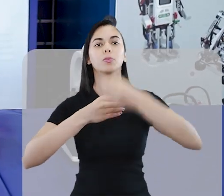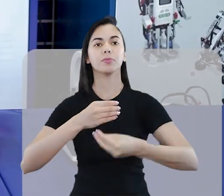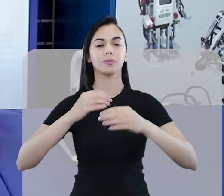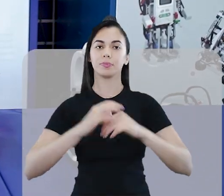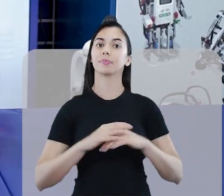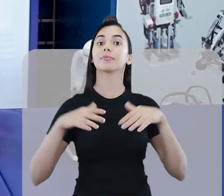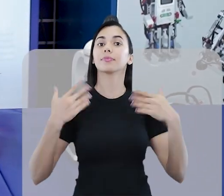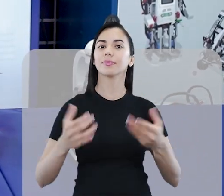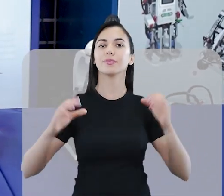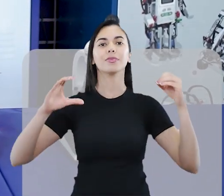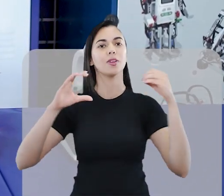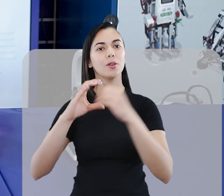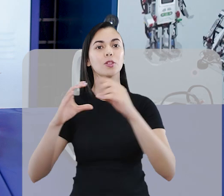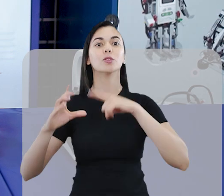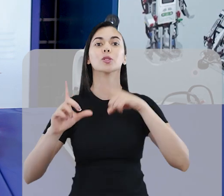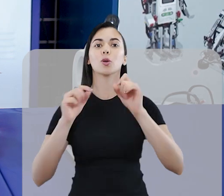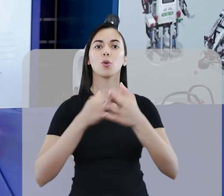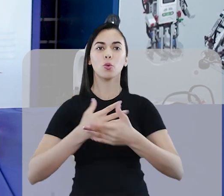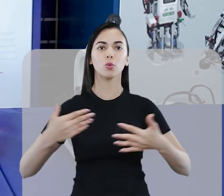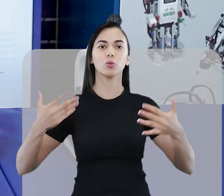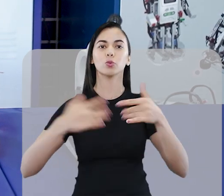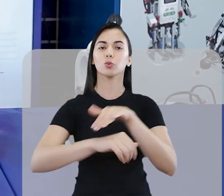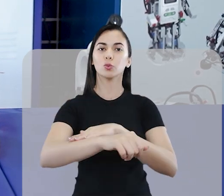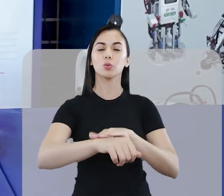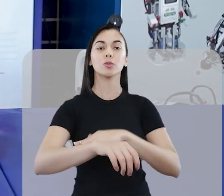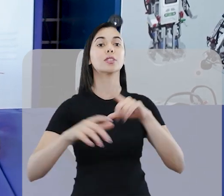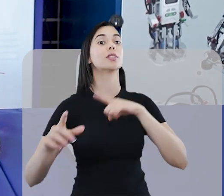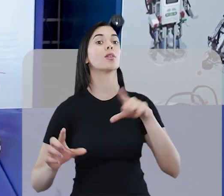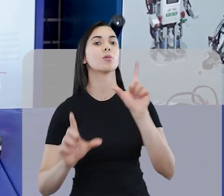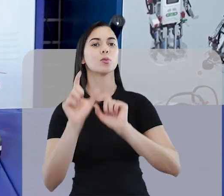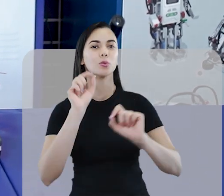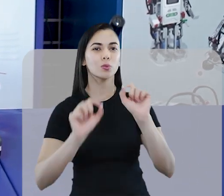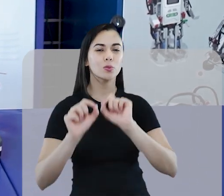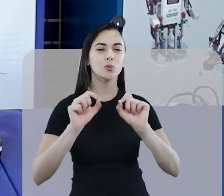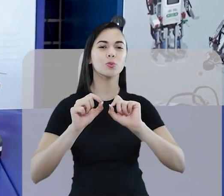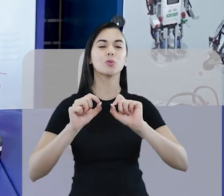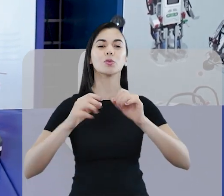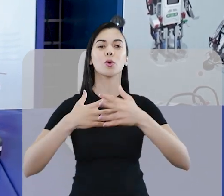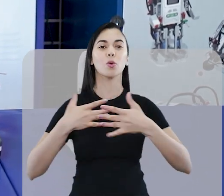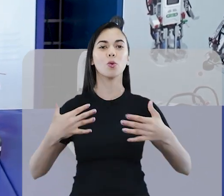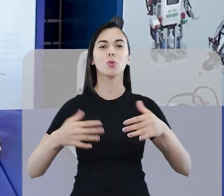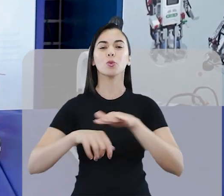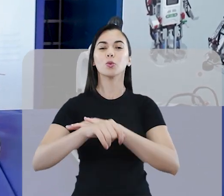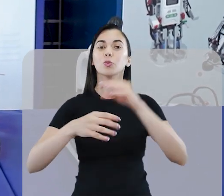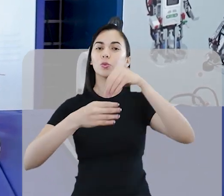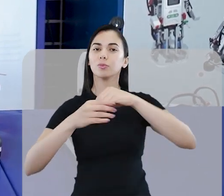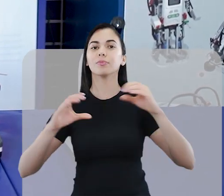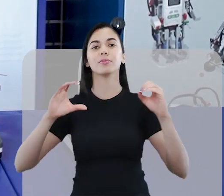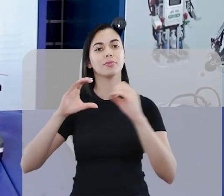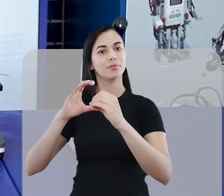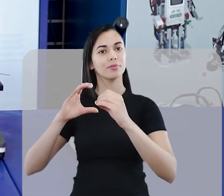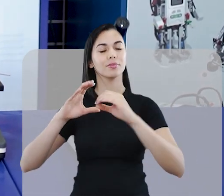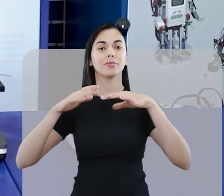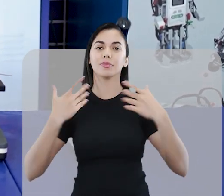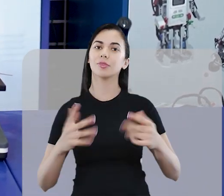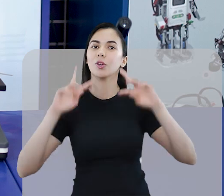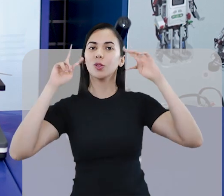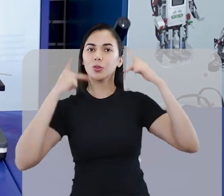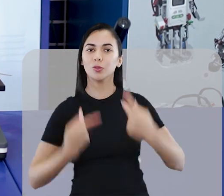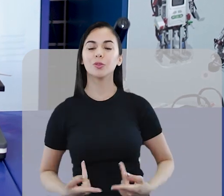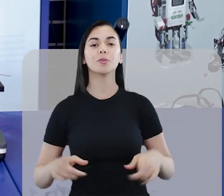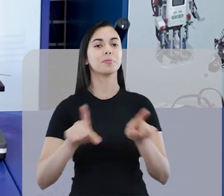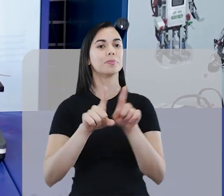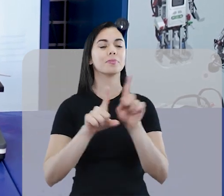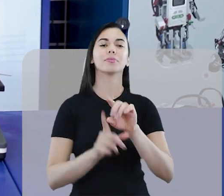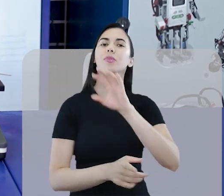reúnem em tecidos, ou seja, tecidos contêm um número de células. Cada tecido do nosso organismo, os organismos, os seres vivos em